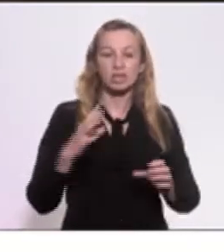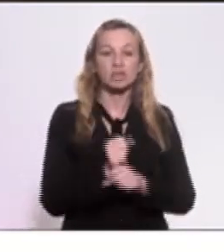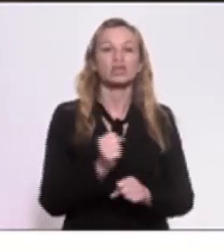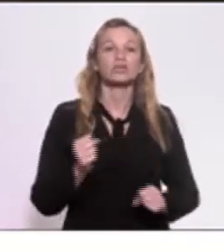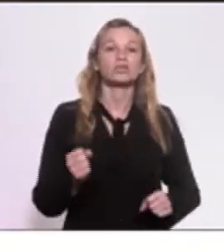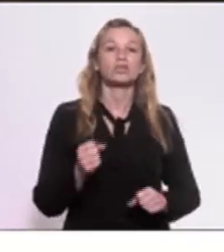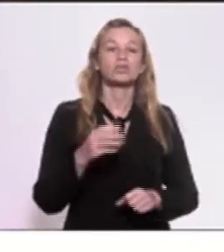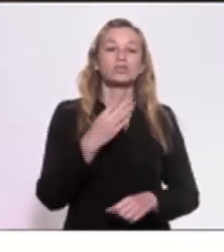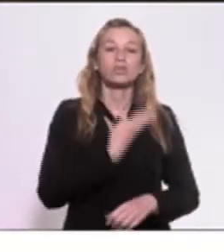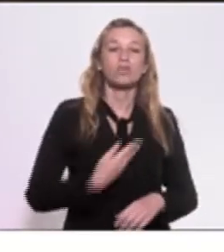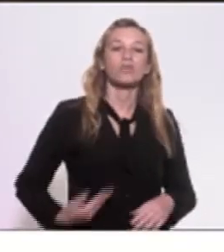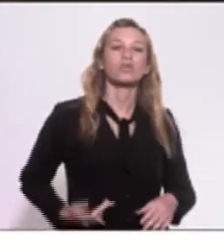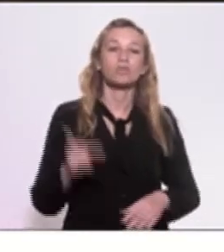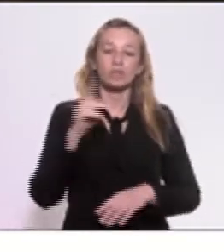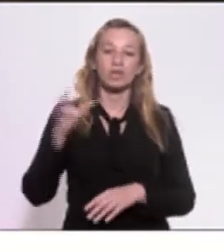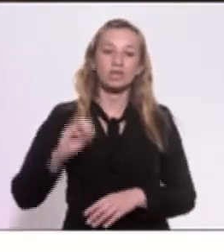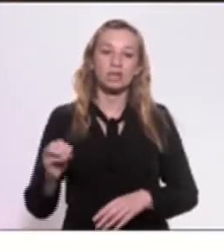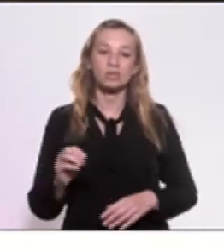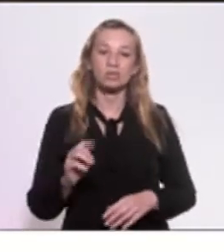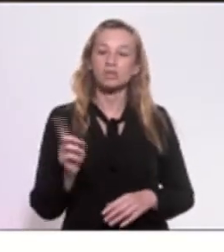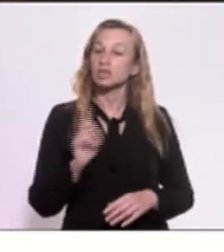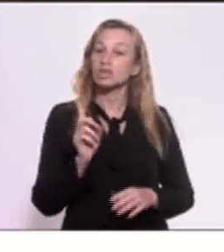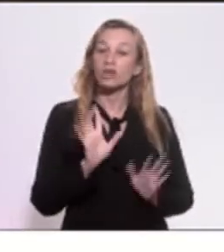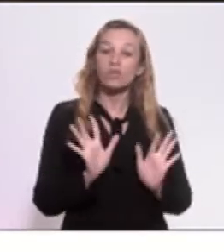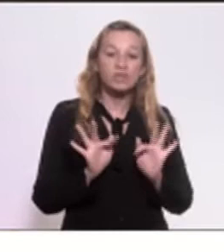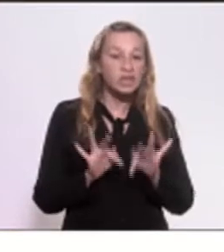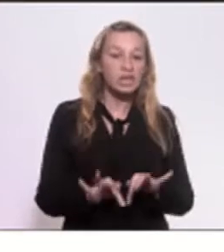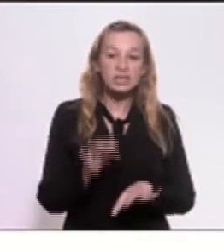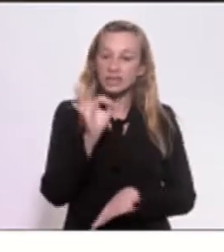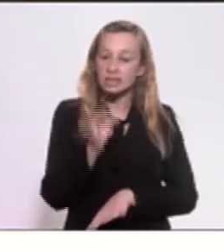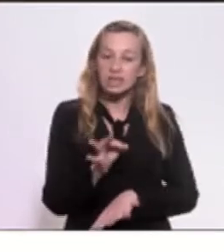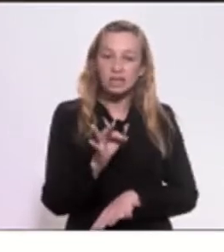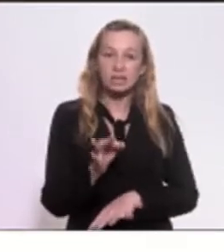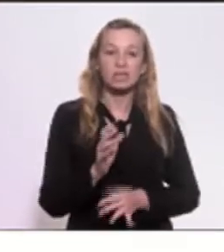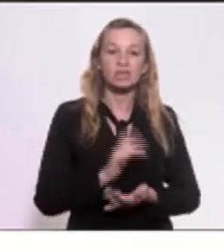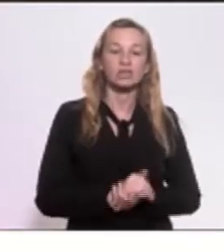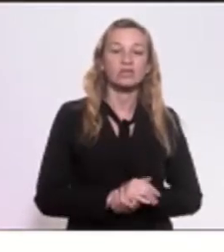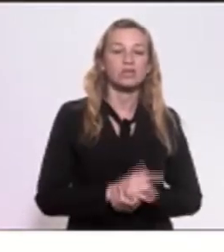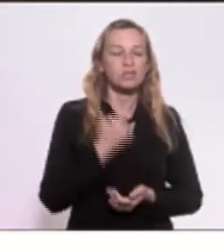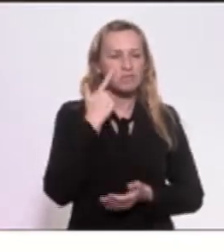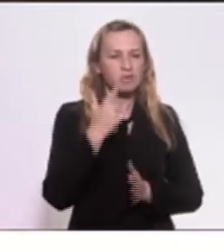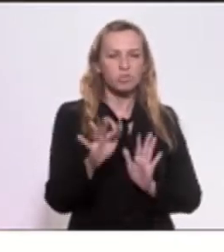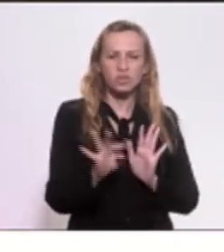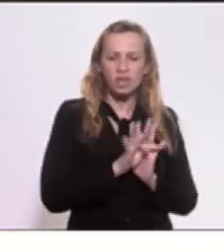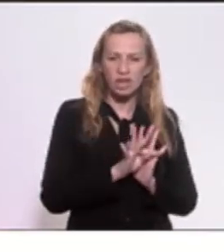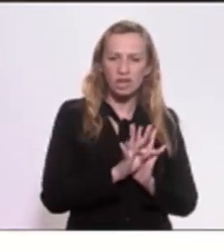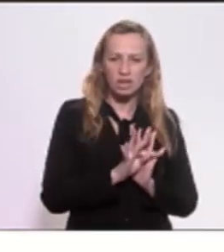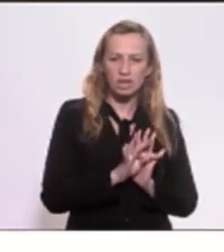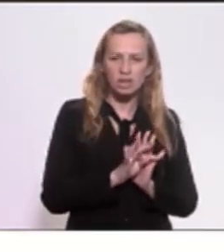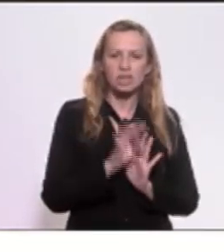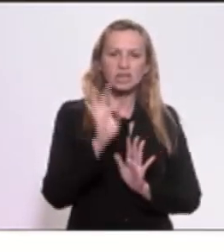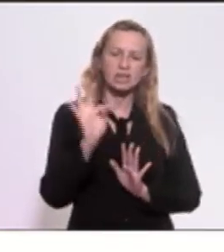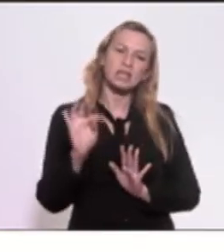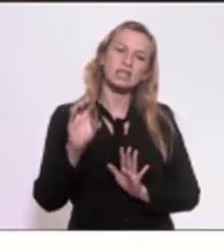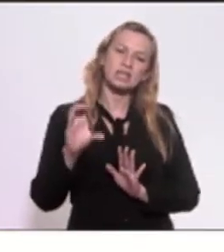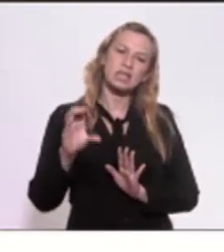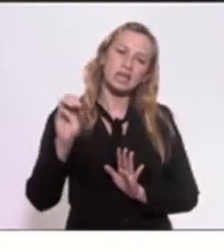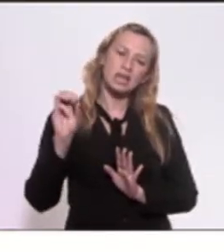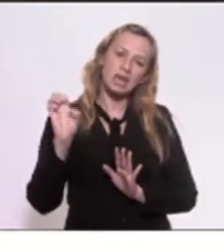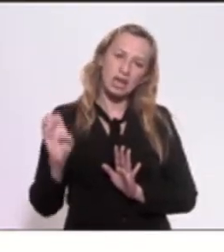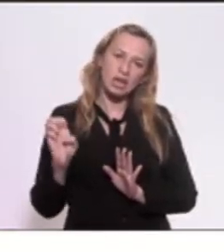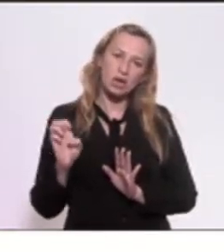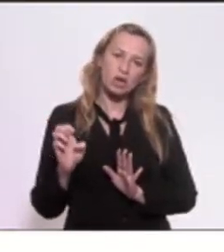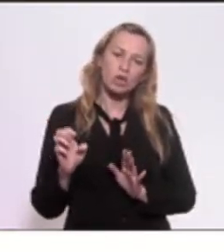governo pezão não fecha um simplesmente assim nós tivemos um parecer técnico elaborado pelo tc é que apontou